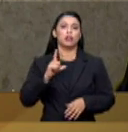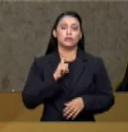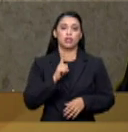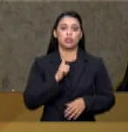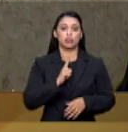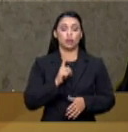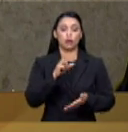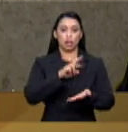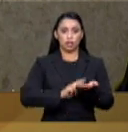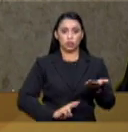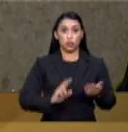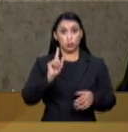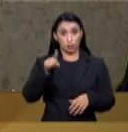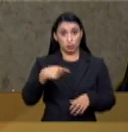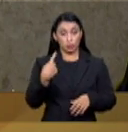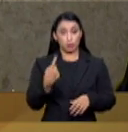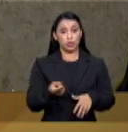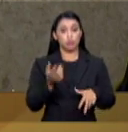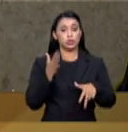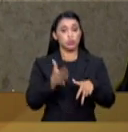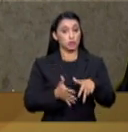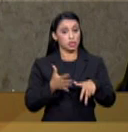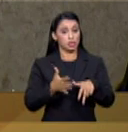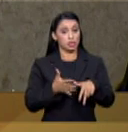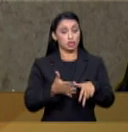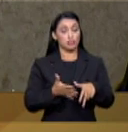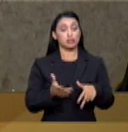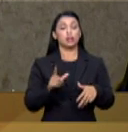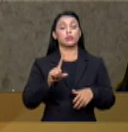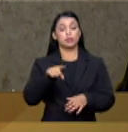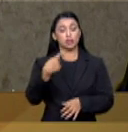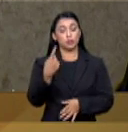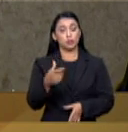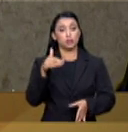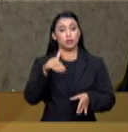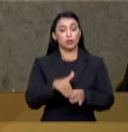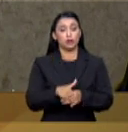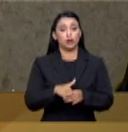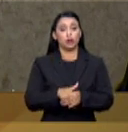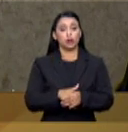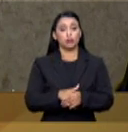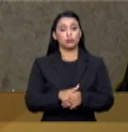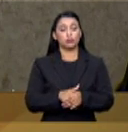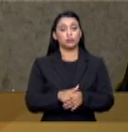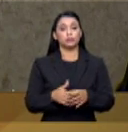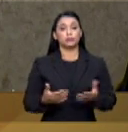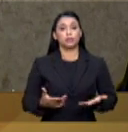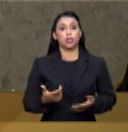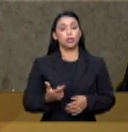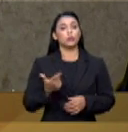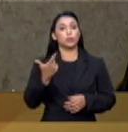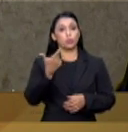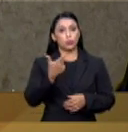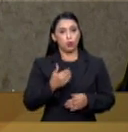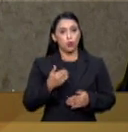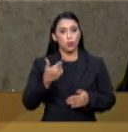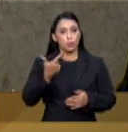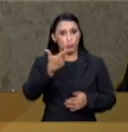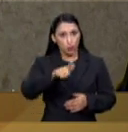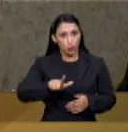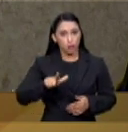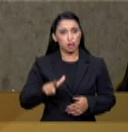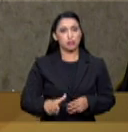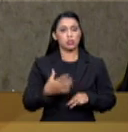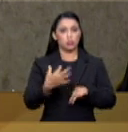depois da sustentação, o voto, e o colega seguinte, na ordem de votação, pede vista, para que